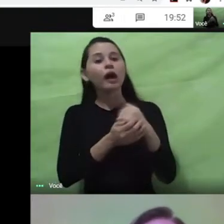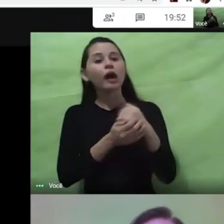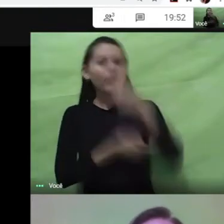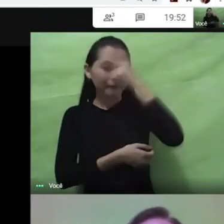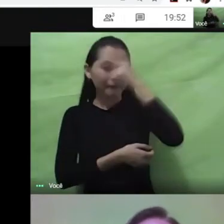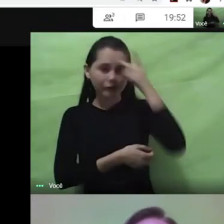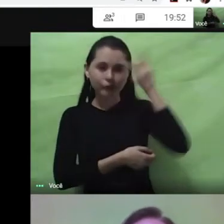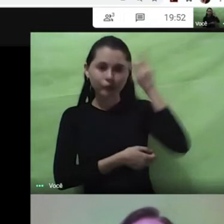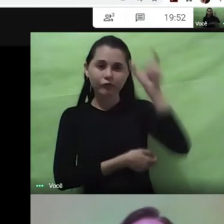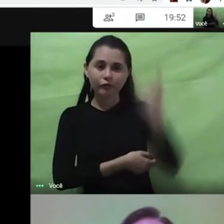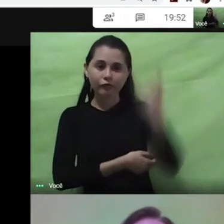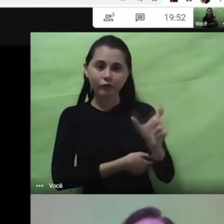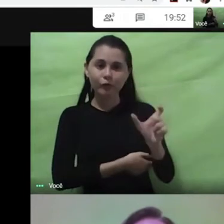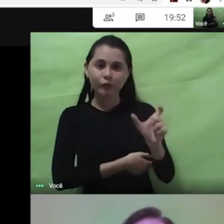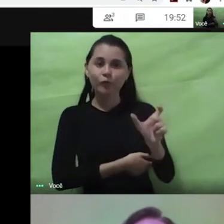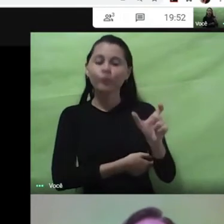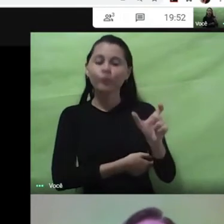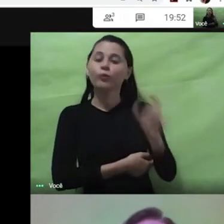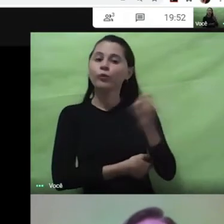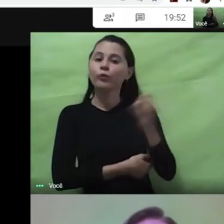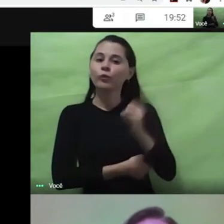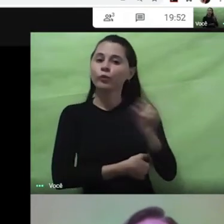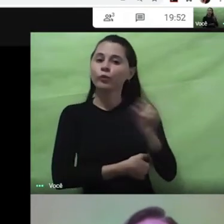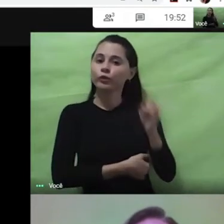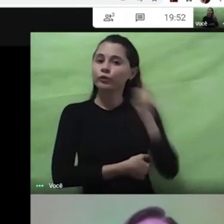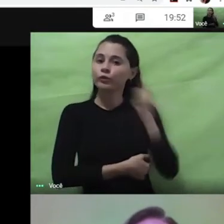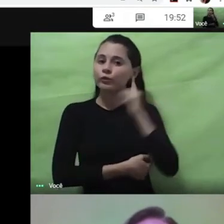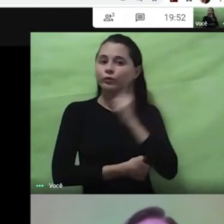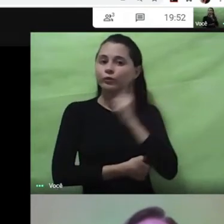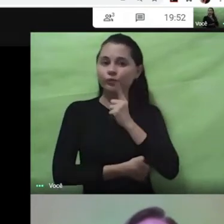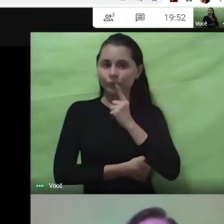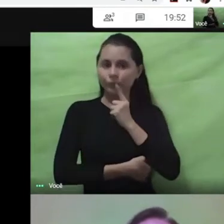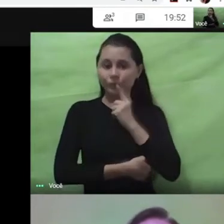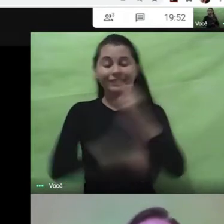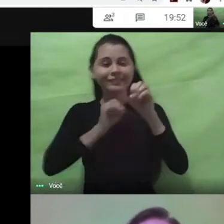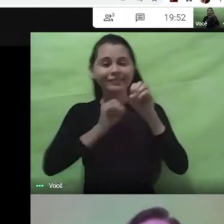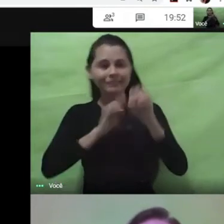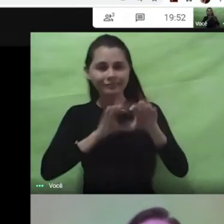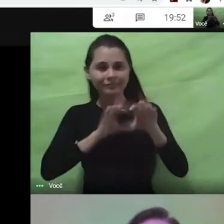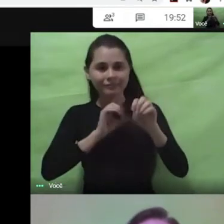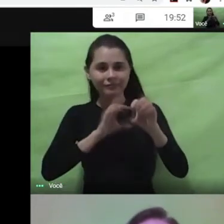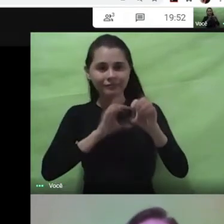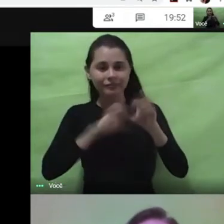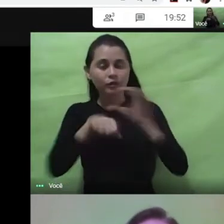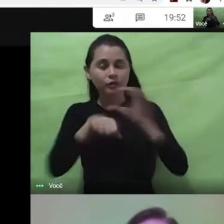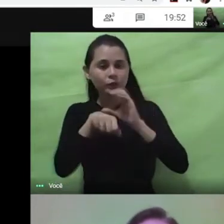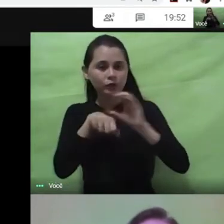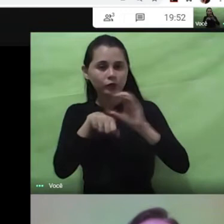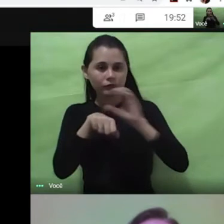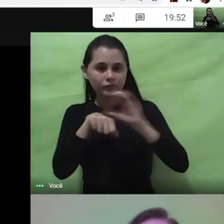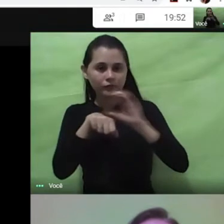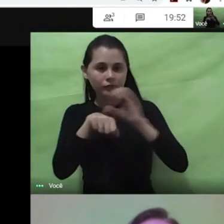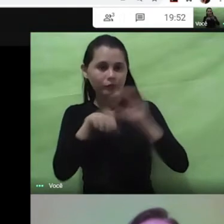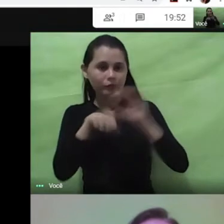surdo que atua em cursos de Libras nas redes sociais.